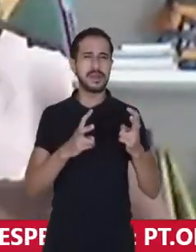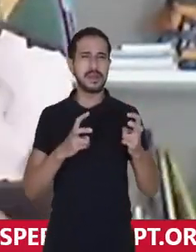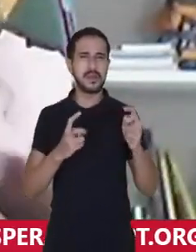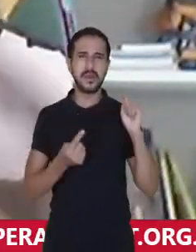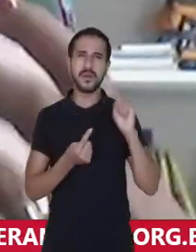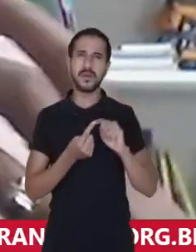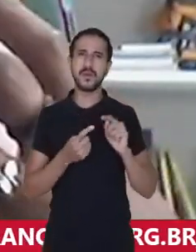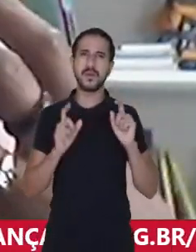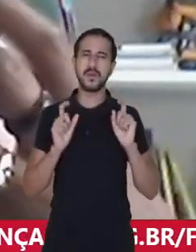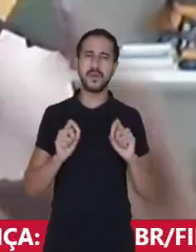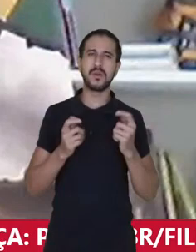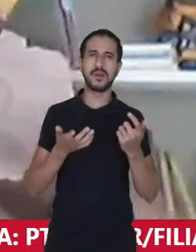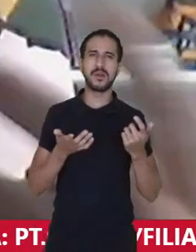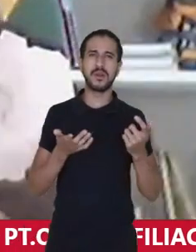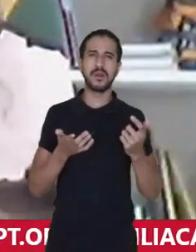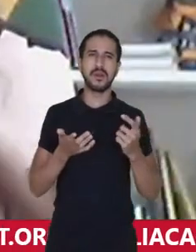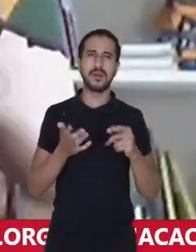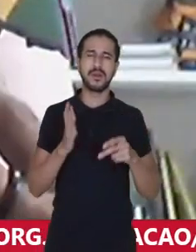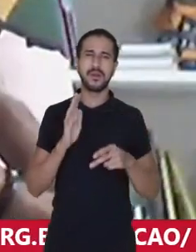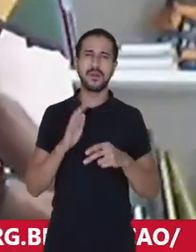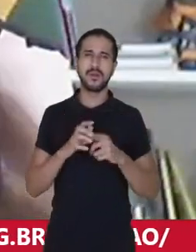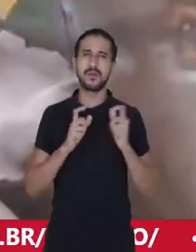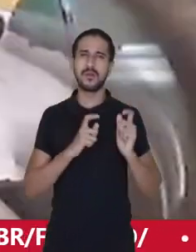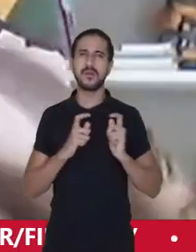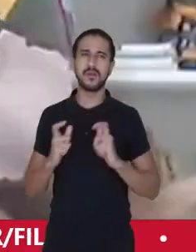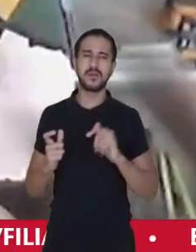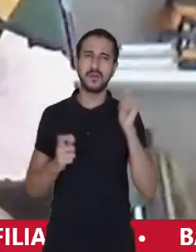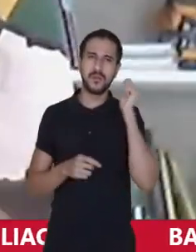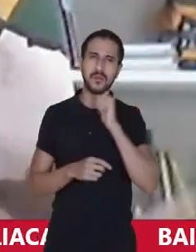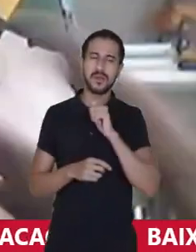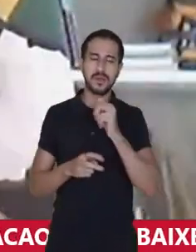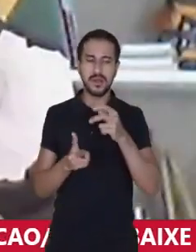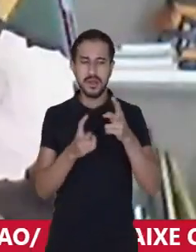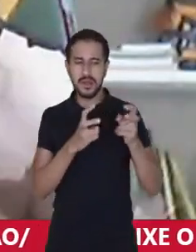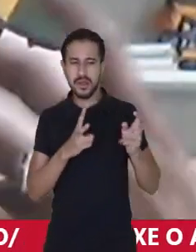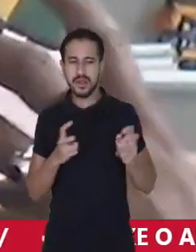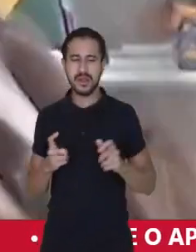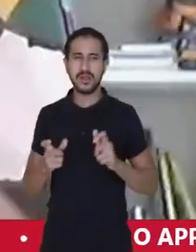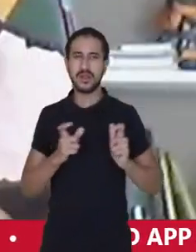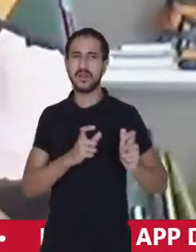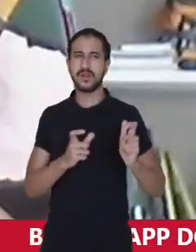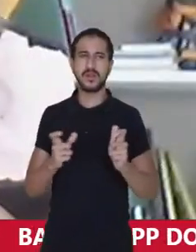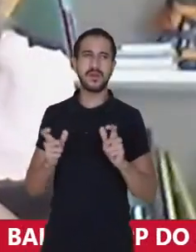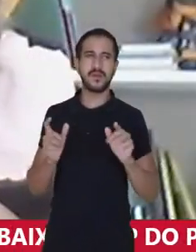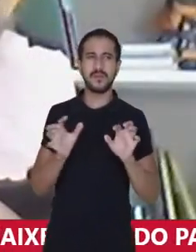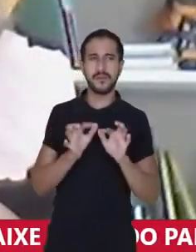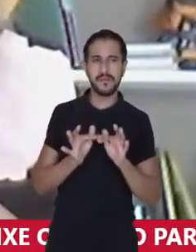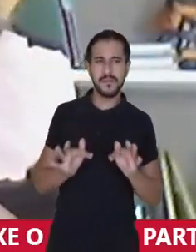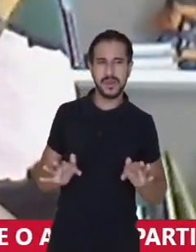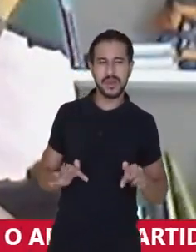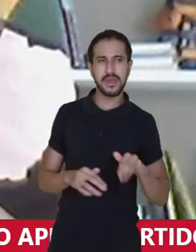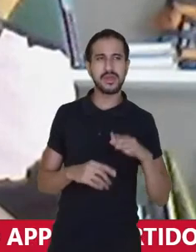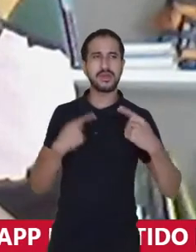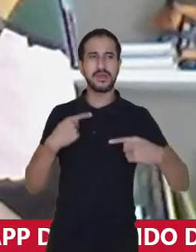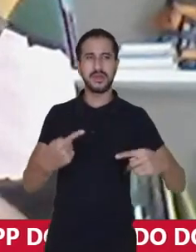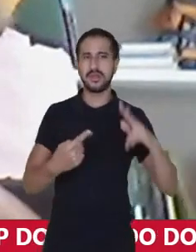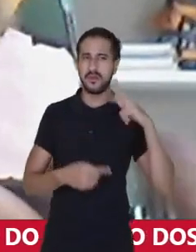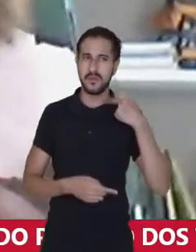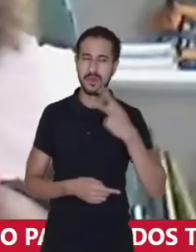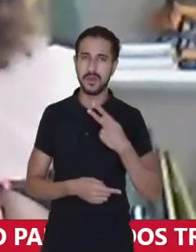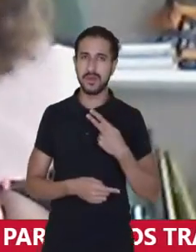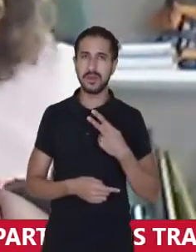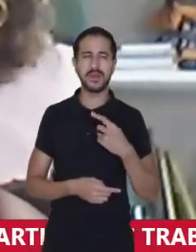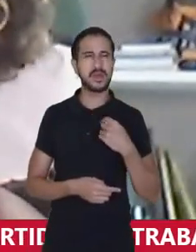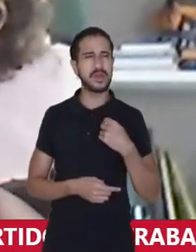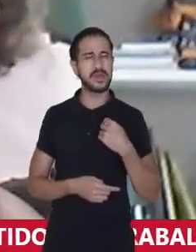para lugares, para as mulheres, olhar as mulheres em lugares menores no debate político. E